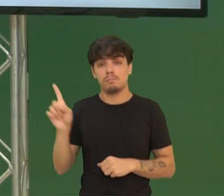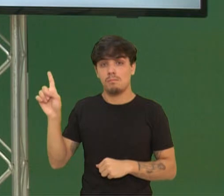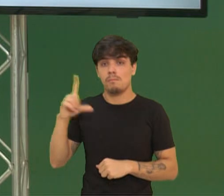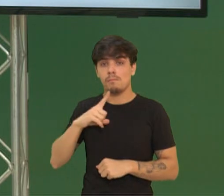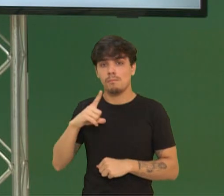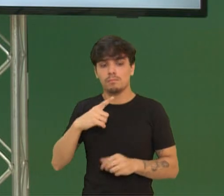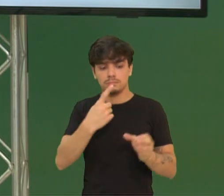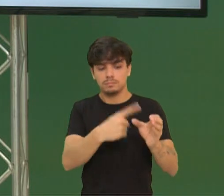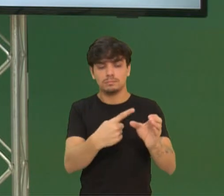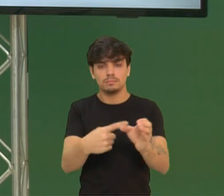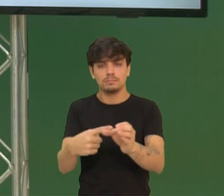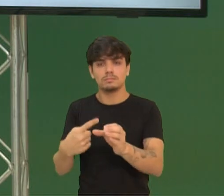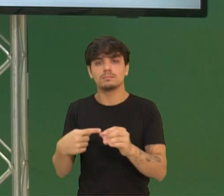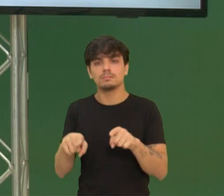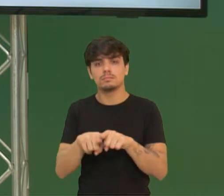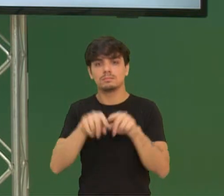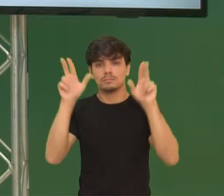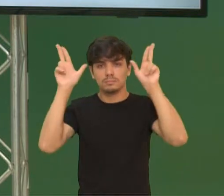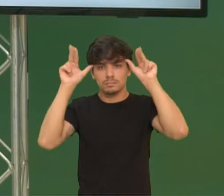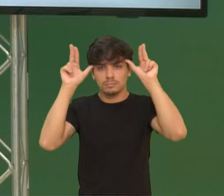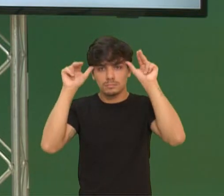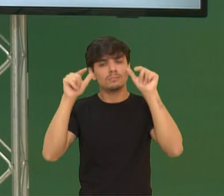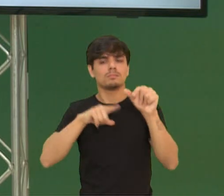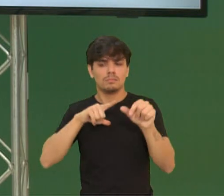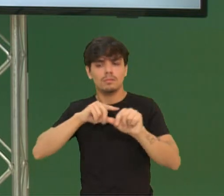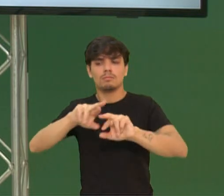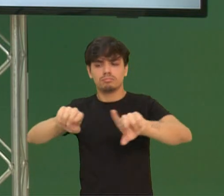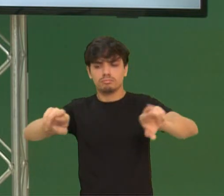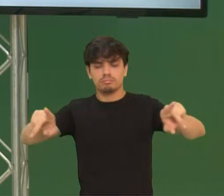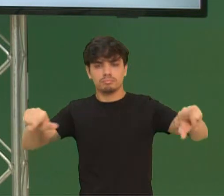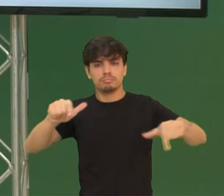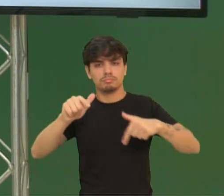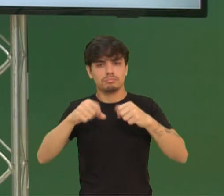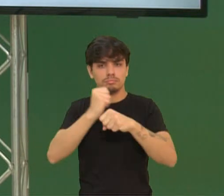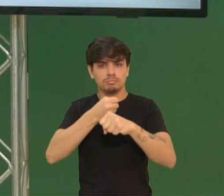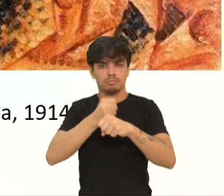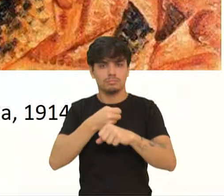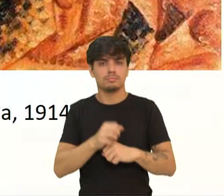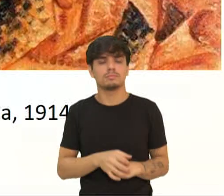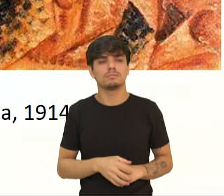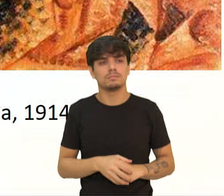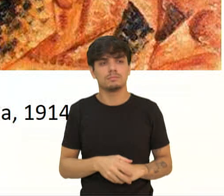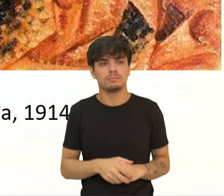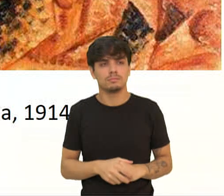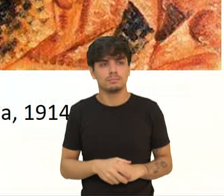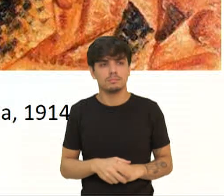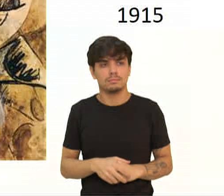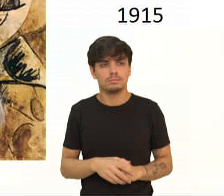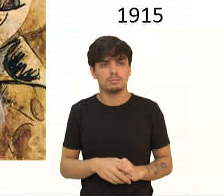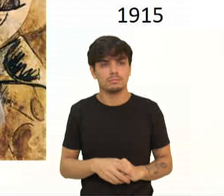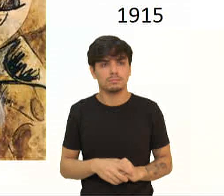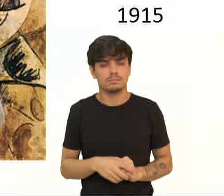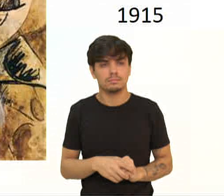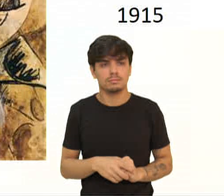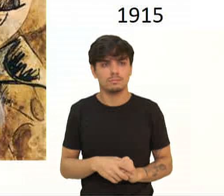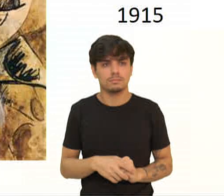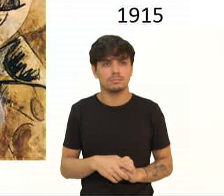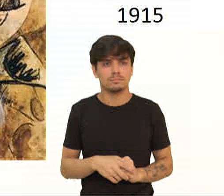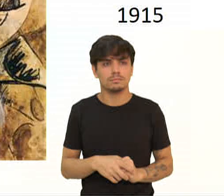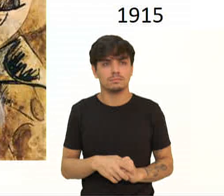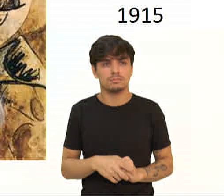Aqui também, ao mesmo tempo que é uma cidade, são duas pessoas, duas mulheres que aparecem aqui. Mas você vê os carros, os prédios aparecendo